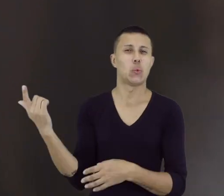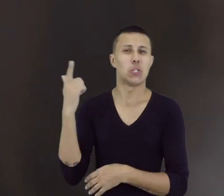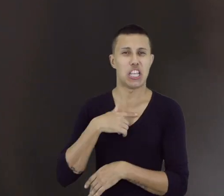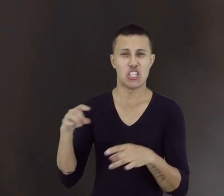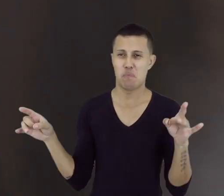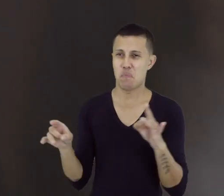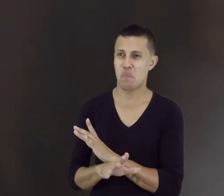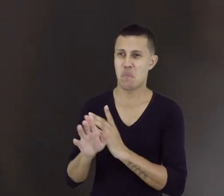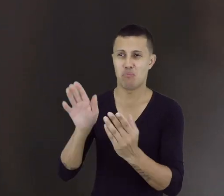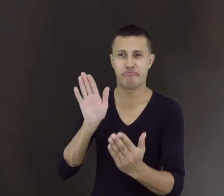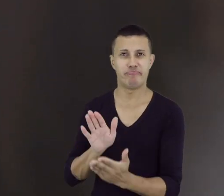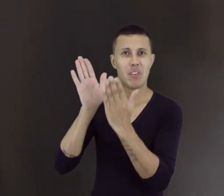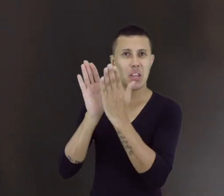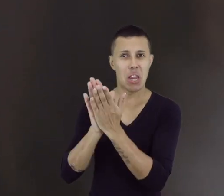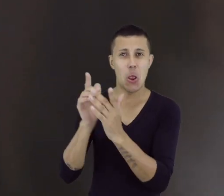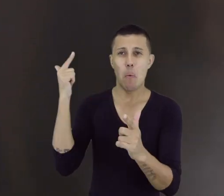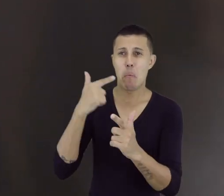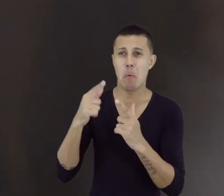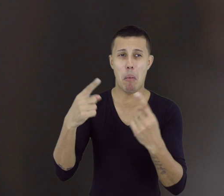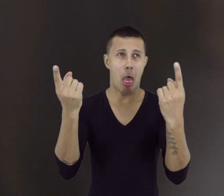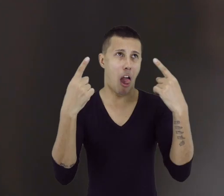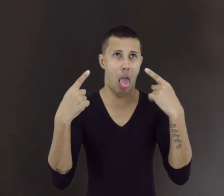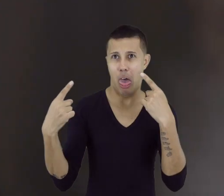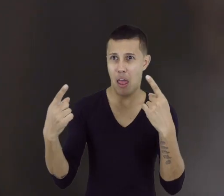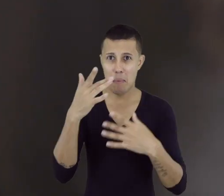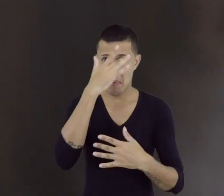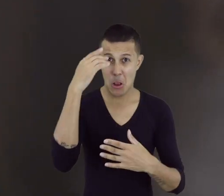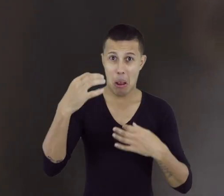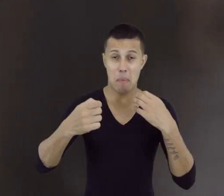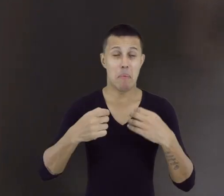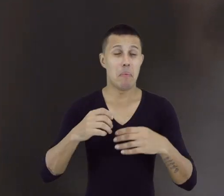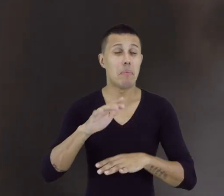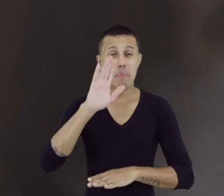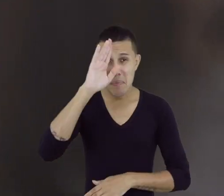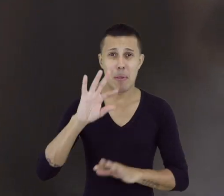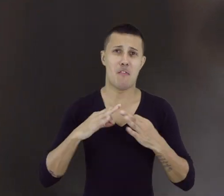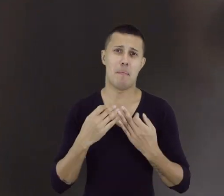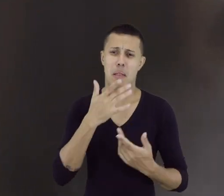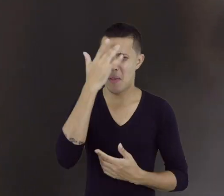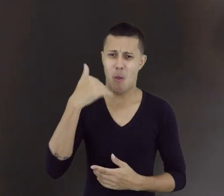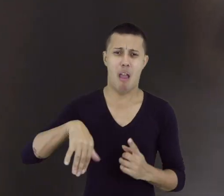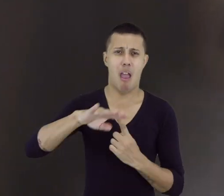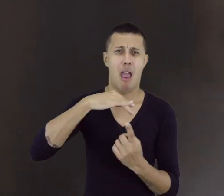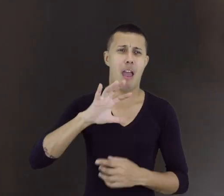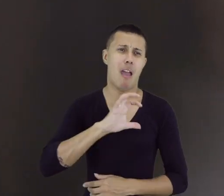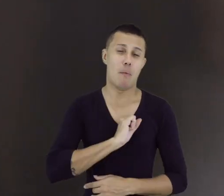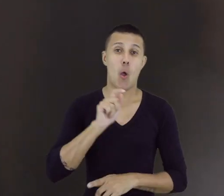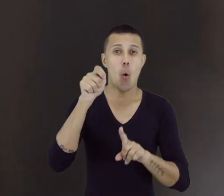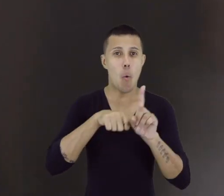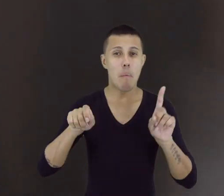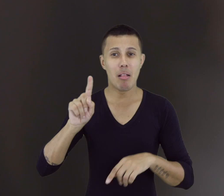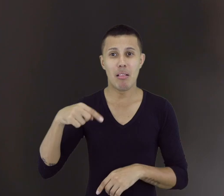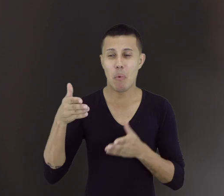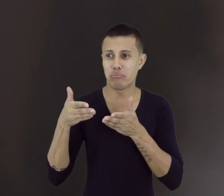que eu estava pronta a lidar com as reprovações dos outros, sobretudo das pessoas que eu amo. E depois